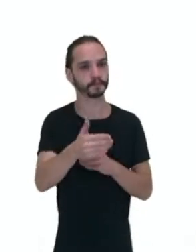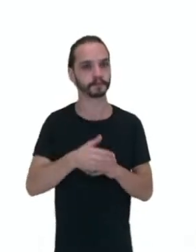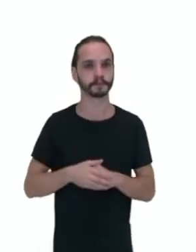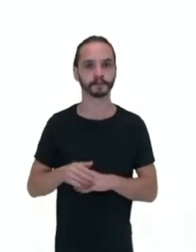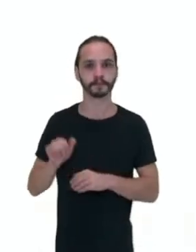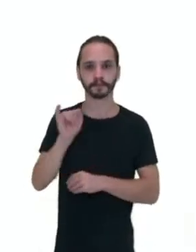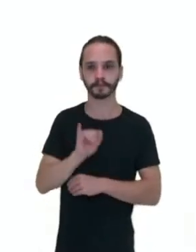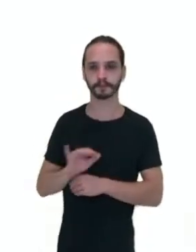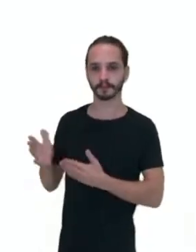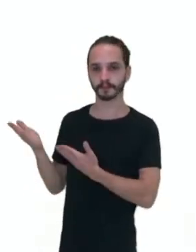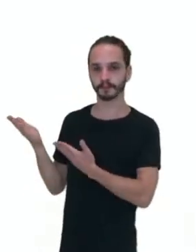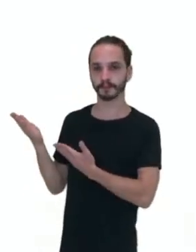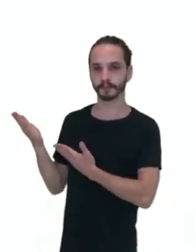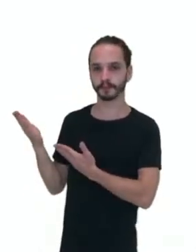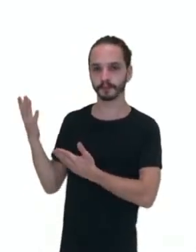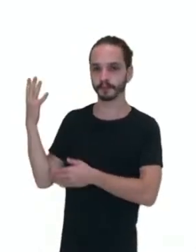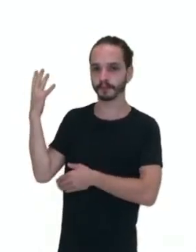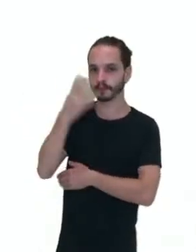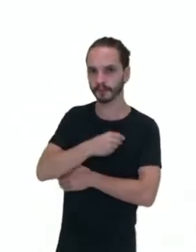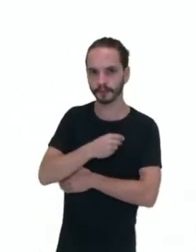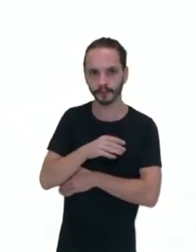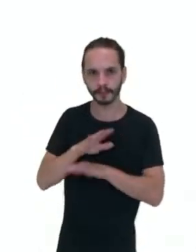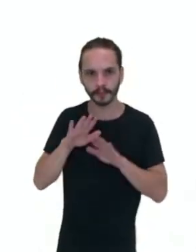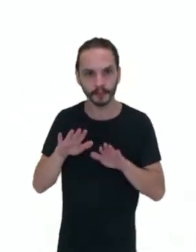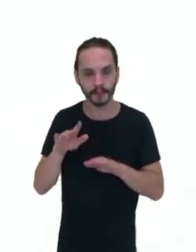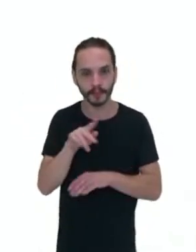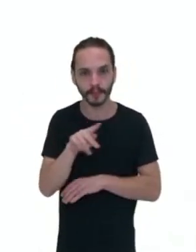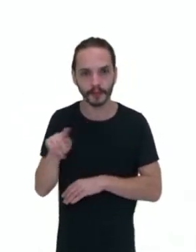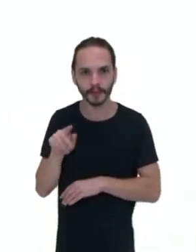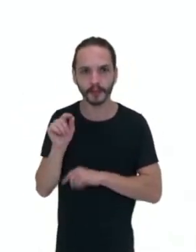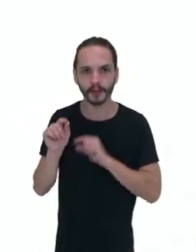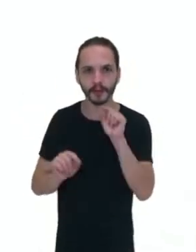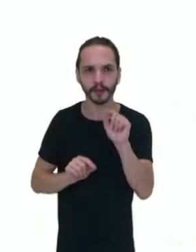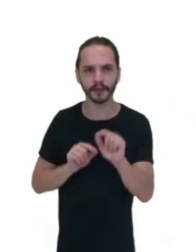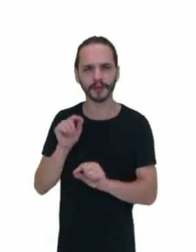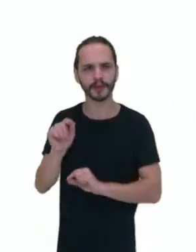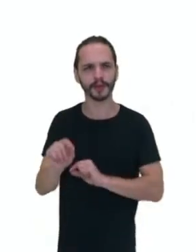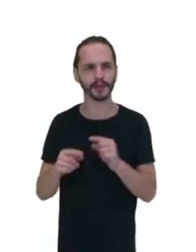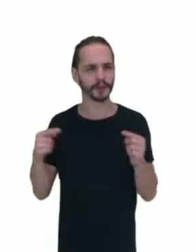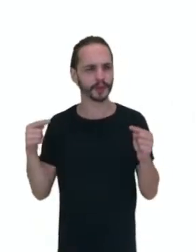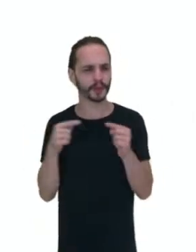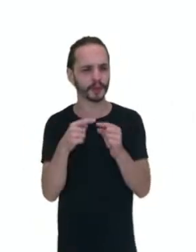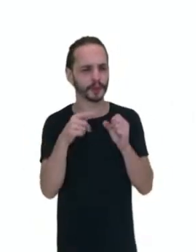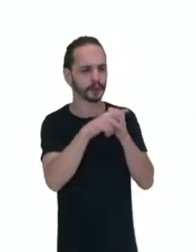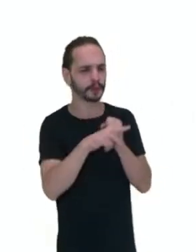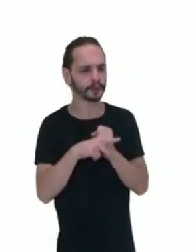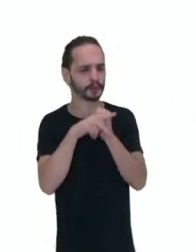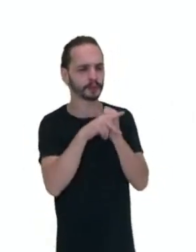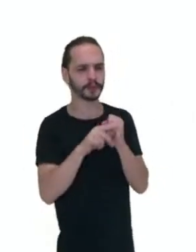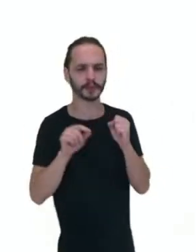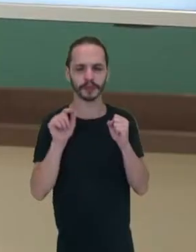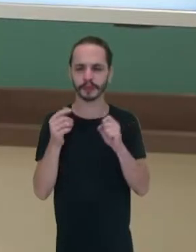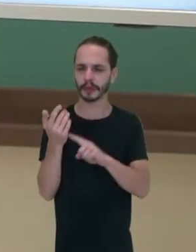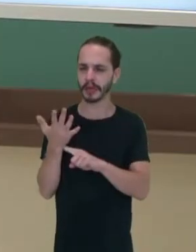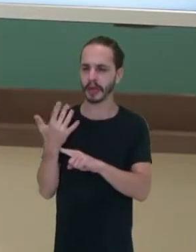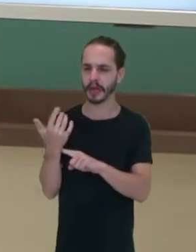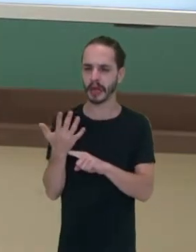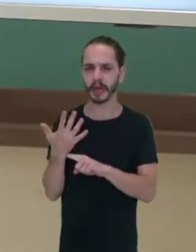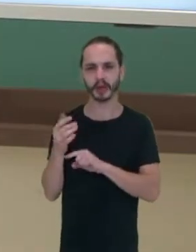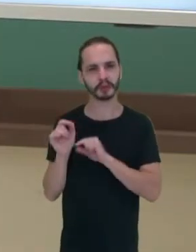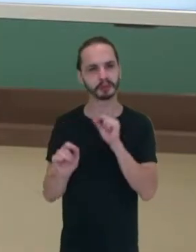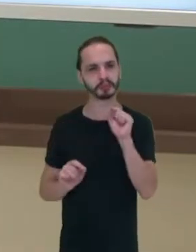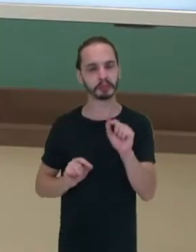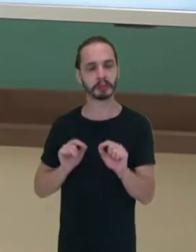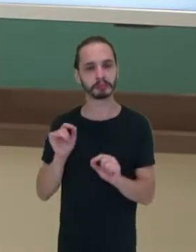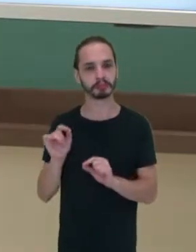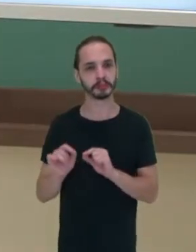você. Olha que imagem belíssima. Mas professora, mas o que tem a ver isso aí com protozoário? O que tem a ver isso aí com algas? Então